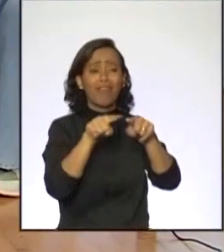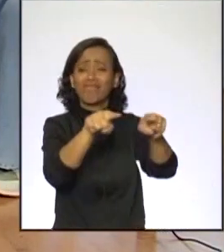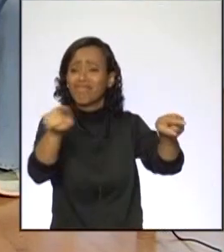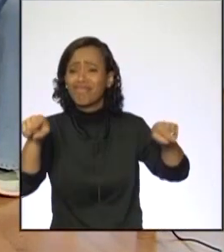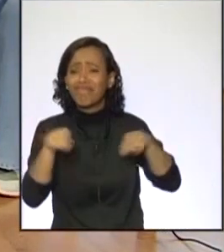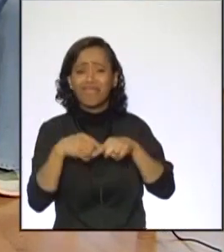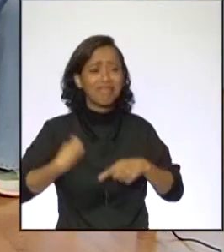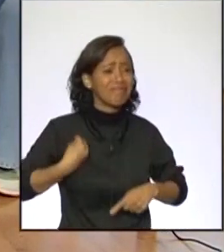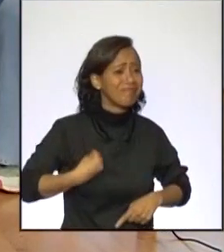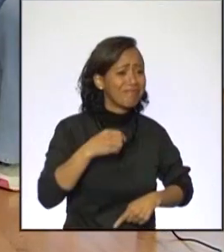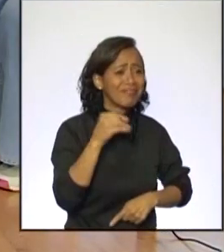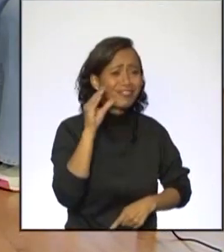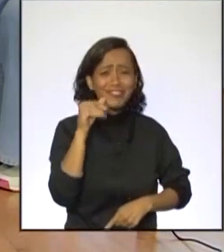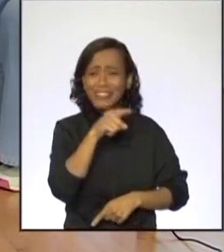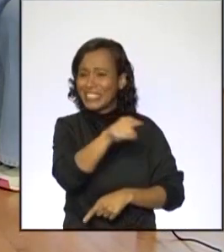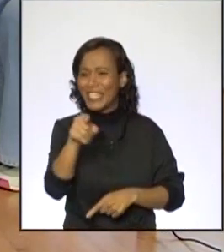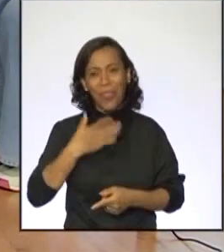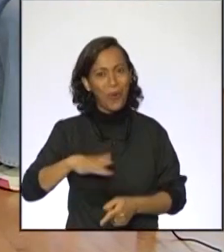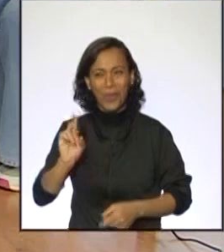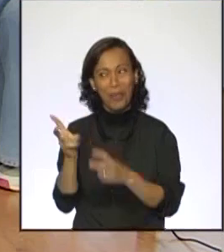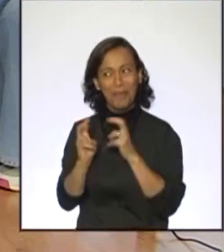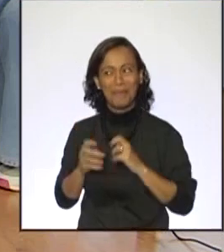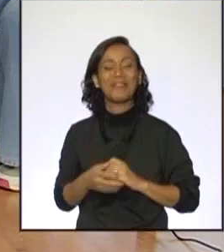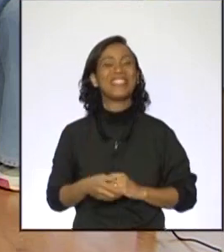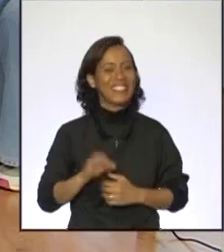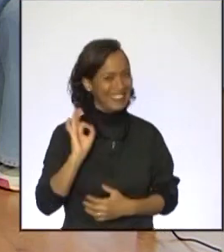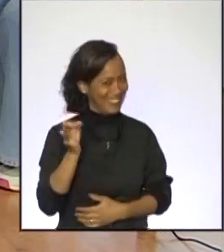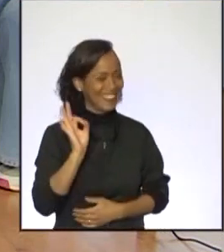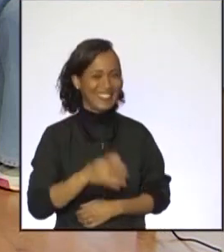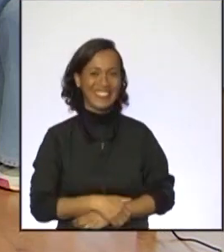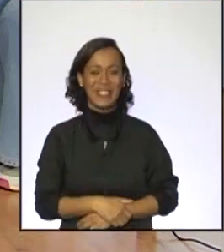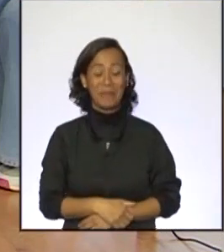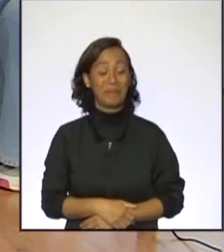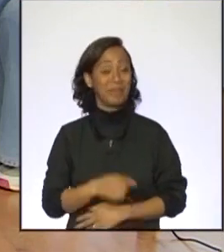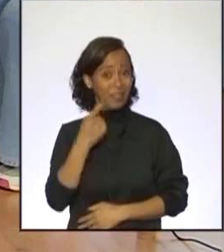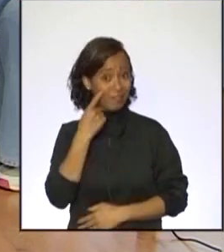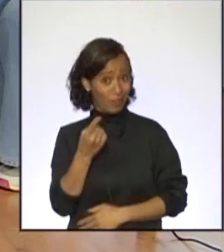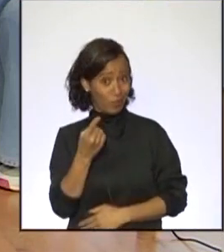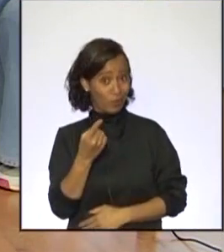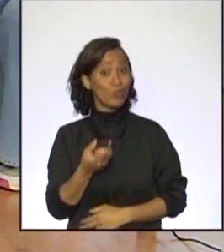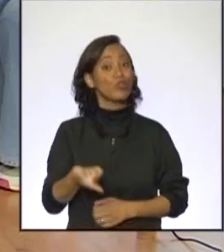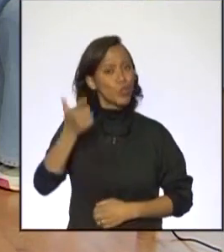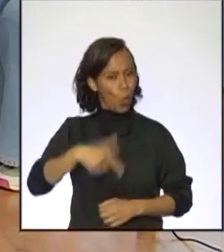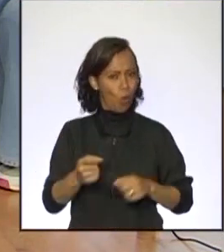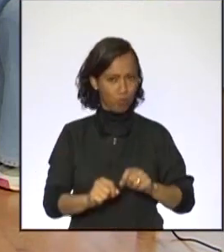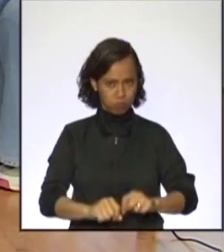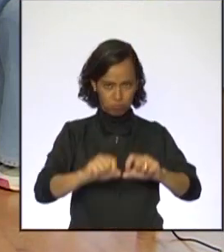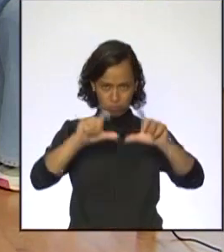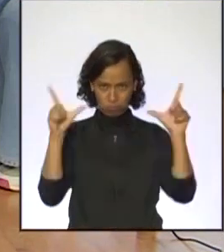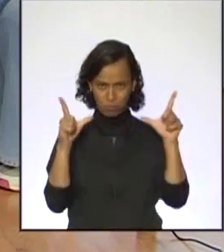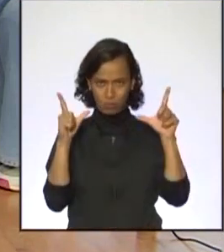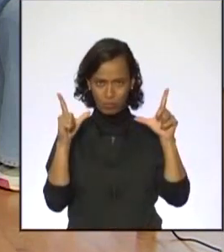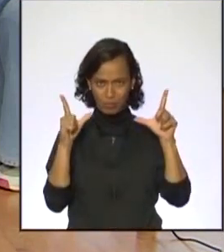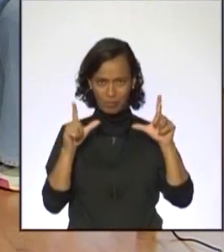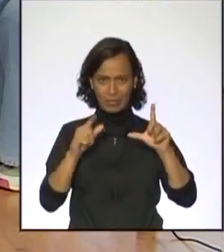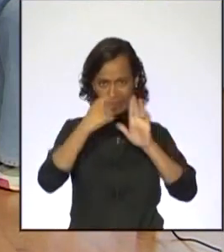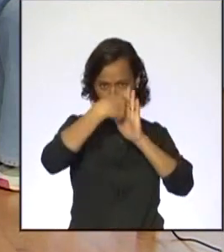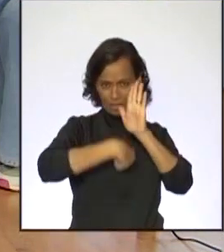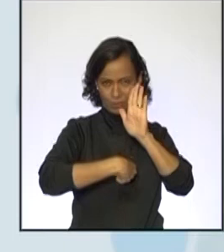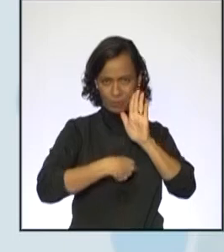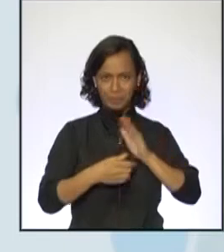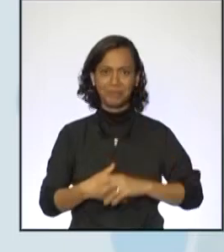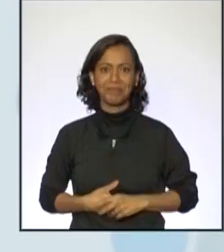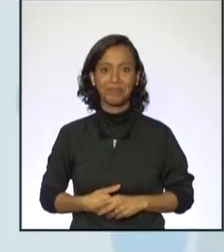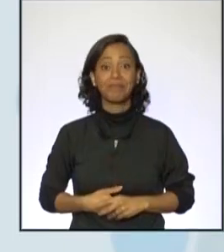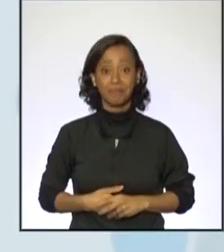bem. Então, vejam lá que nós temos algumas palavrinhas coloridas. Vamos voltar um pouquinho no texto. Olha